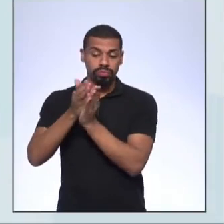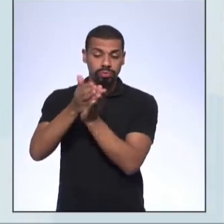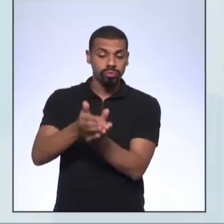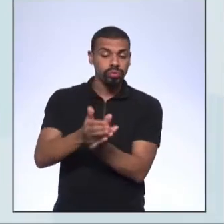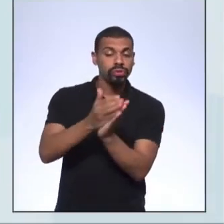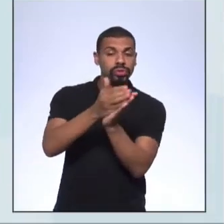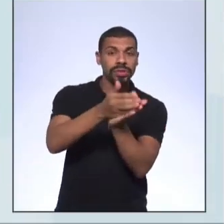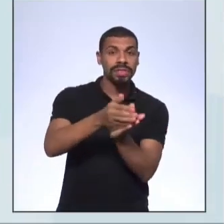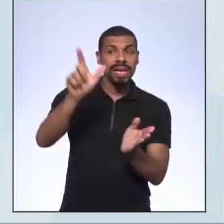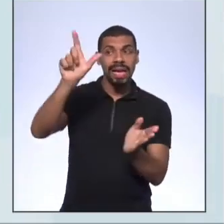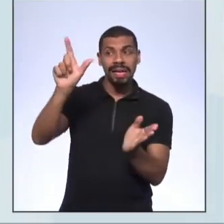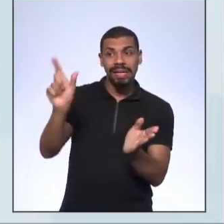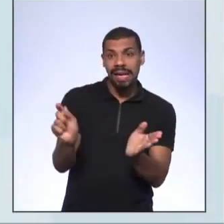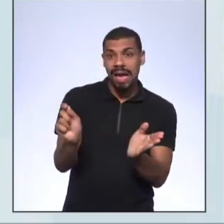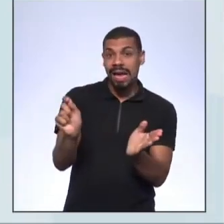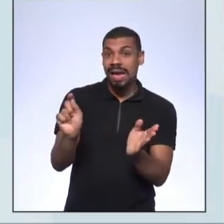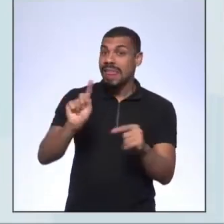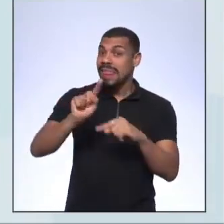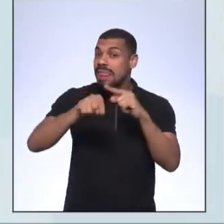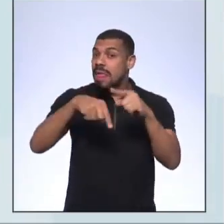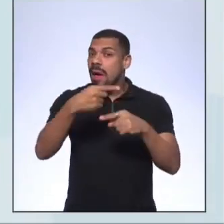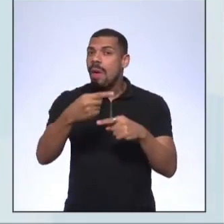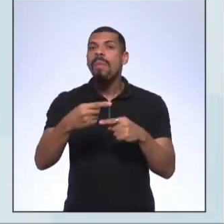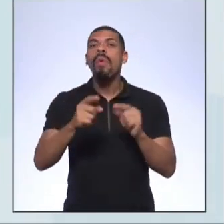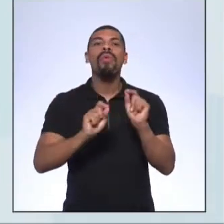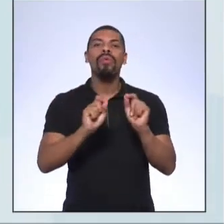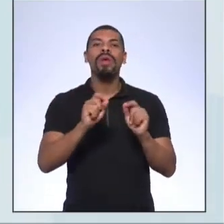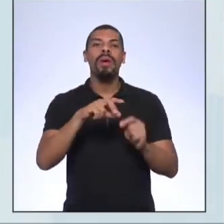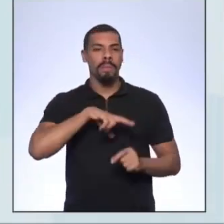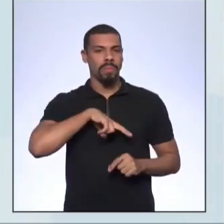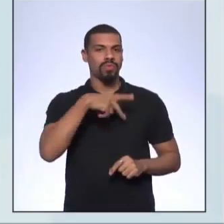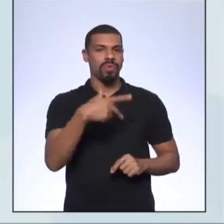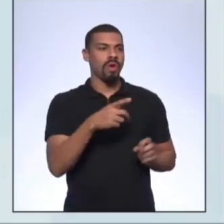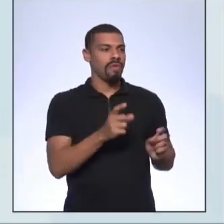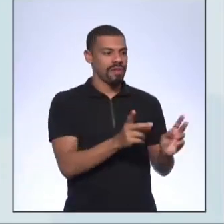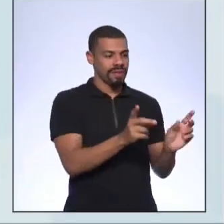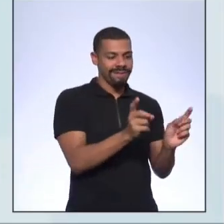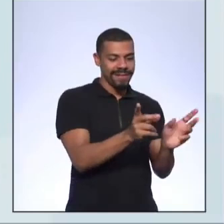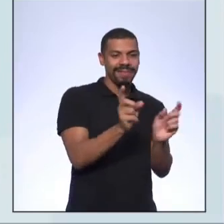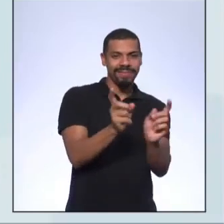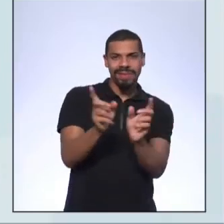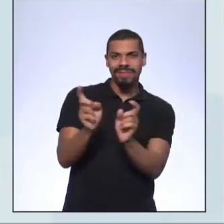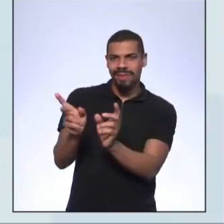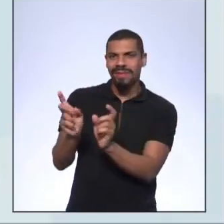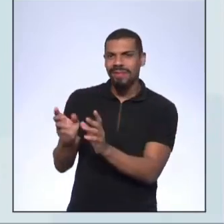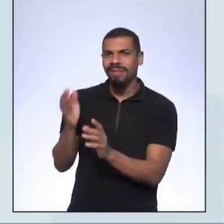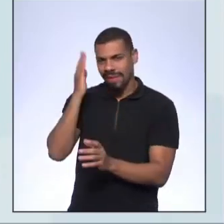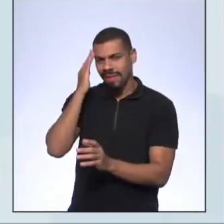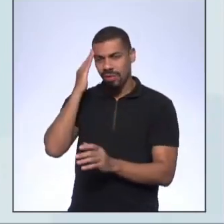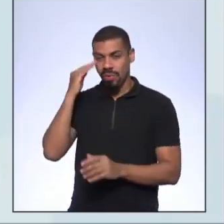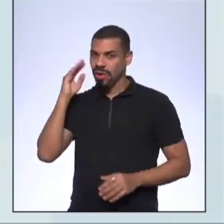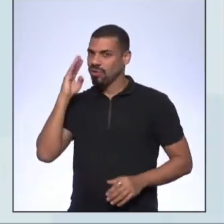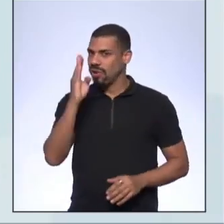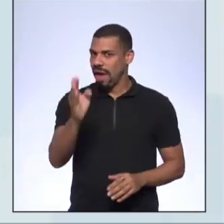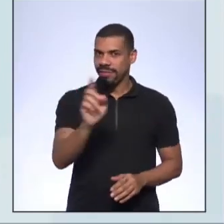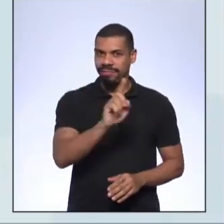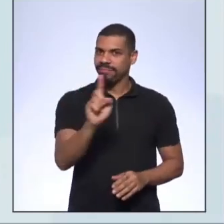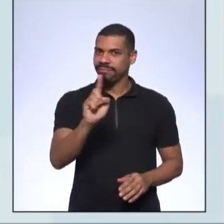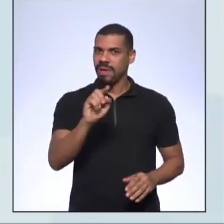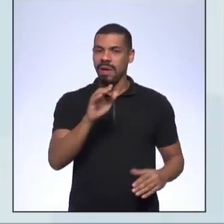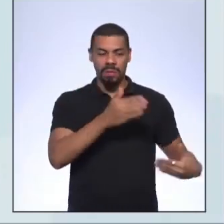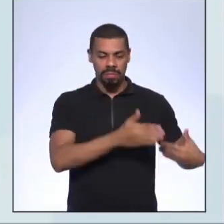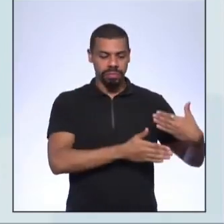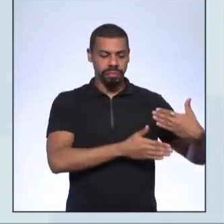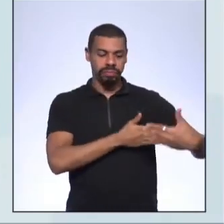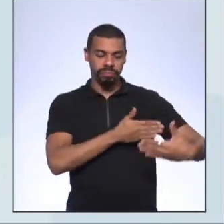Portugal, para Portugal revender. Então, é um terceiro, né, intermediário aí no comércio. Não é uma coisa direta. E, com isso,